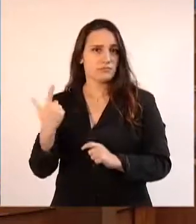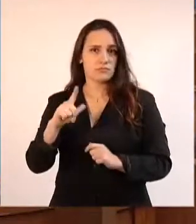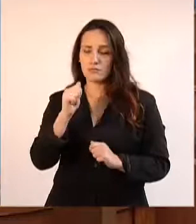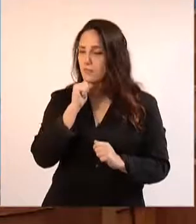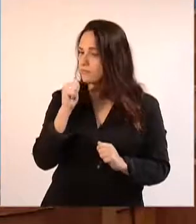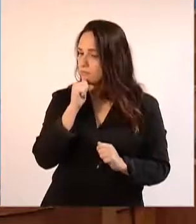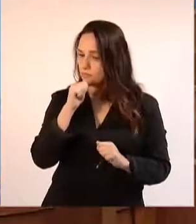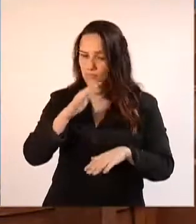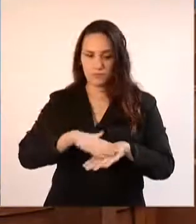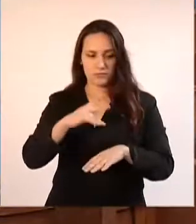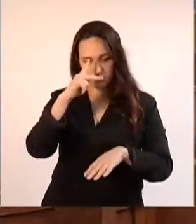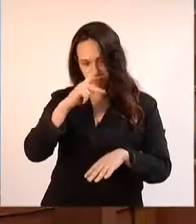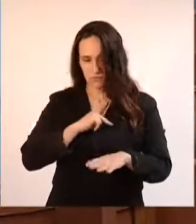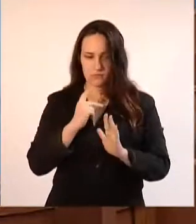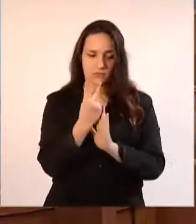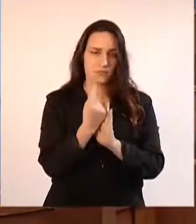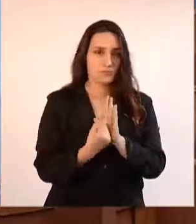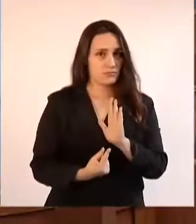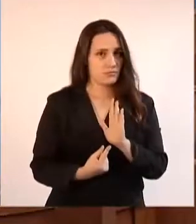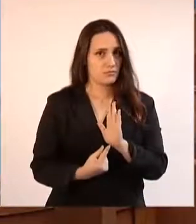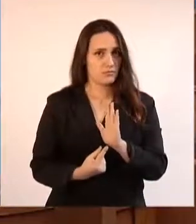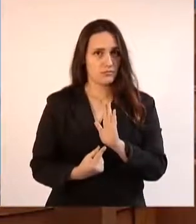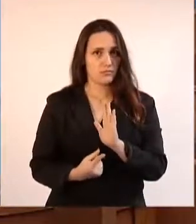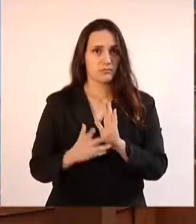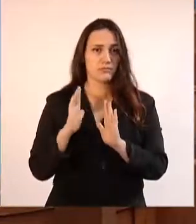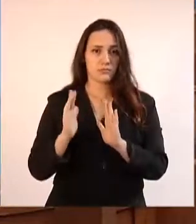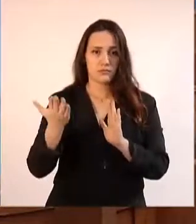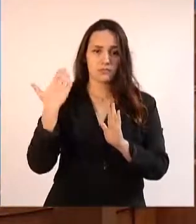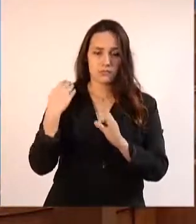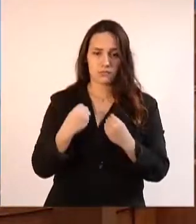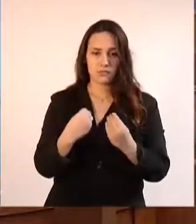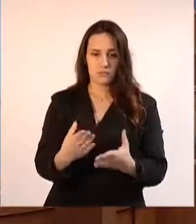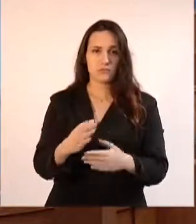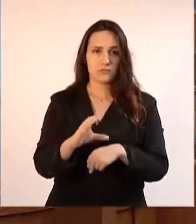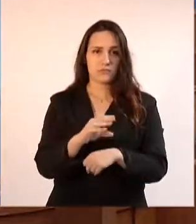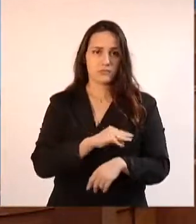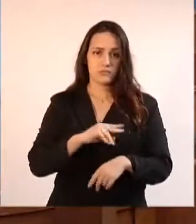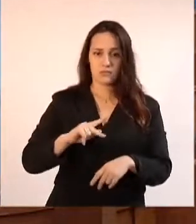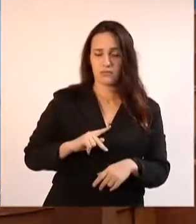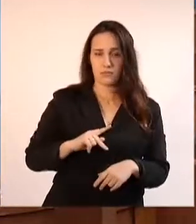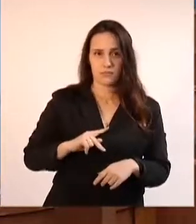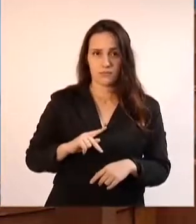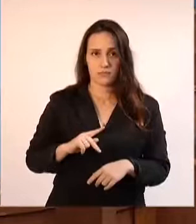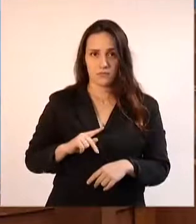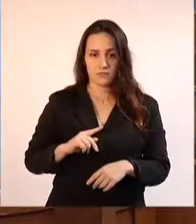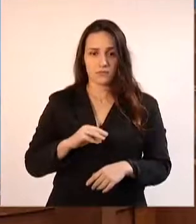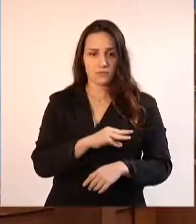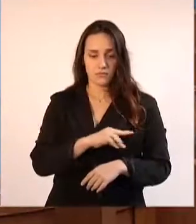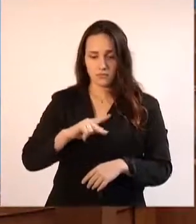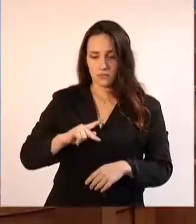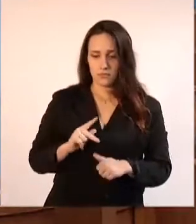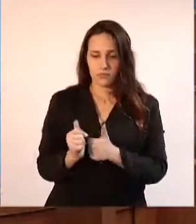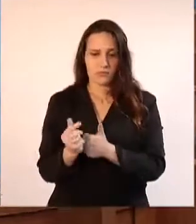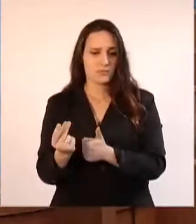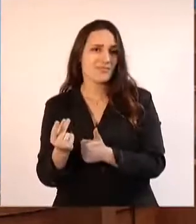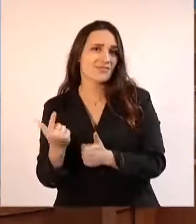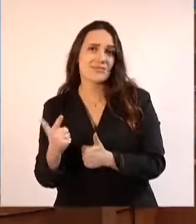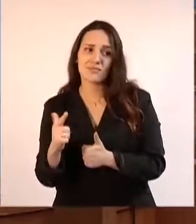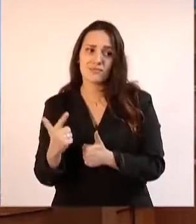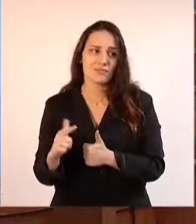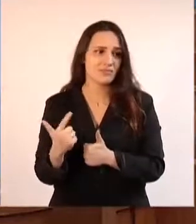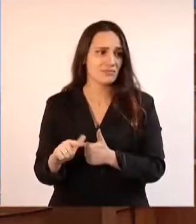orçamentária outorgada ao Ministério Público Comum. O MP de Contas não